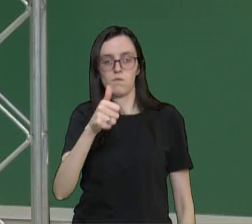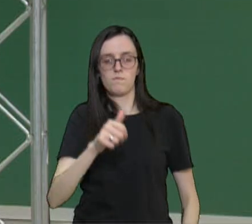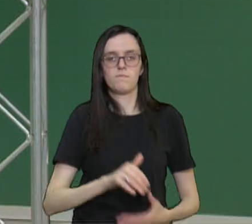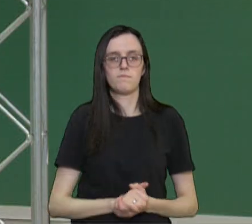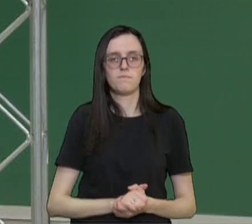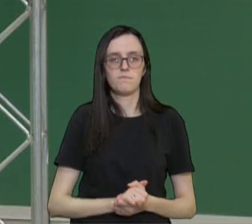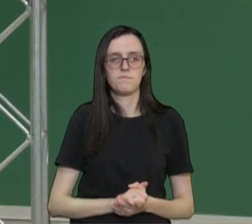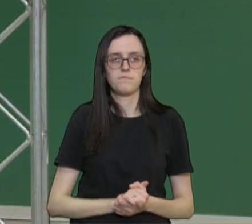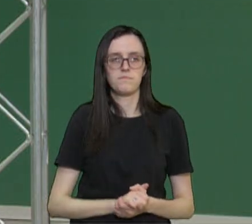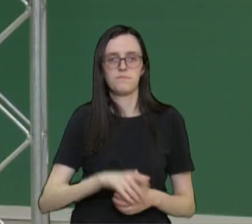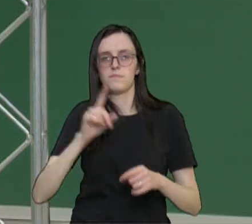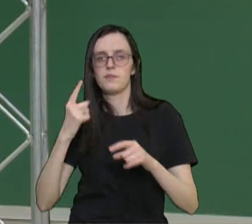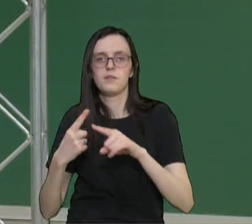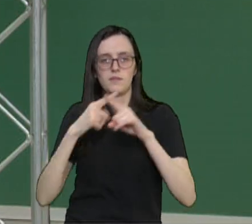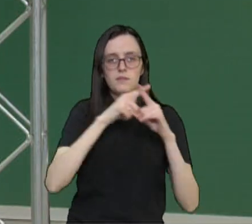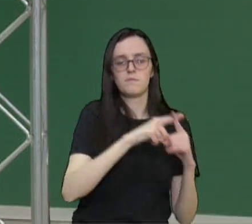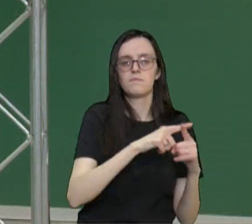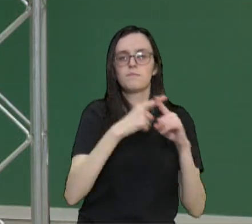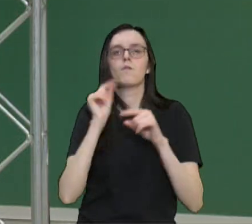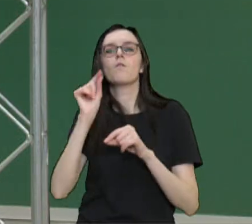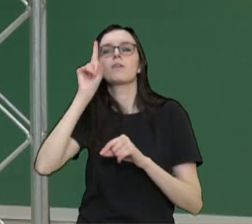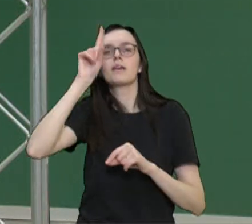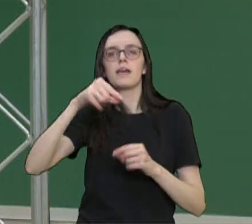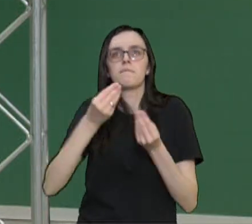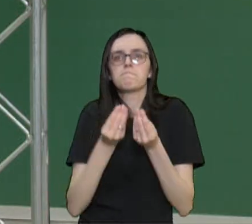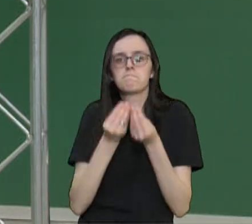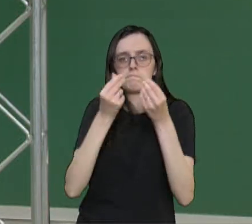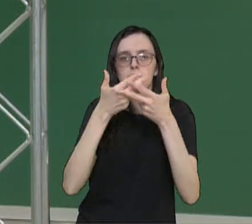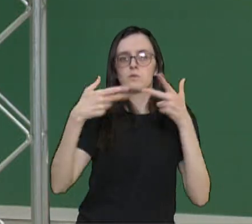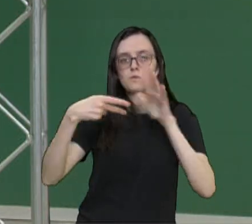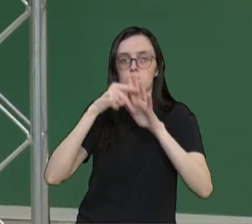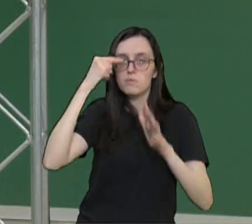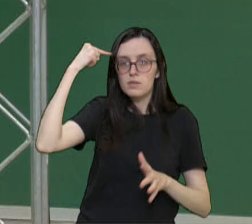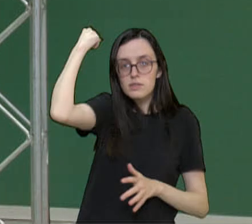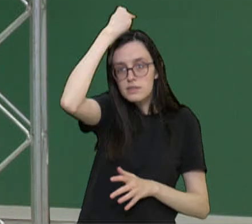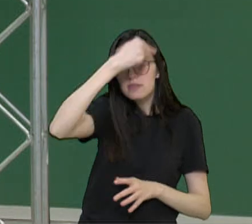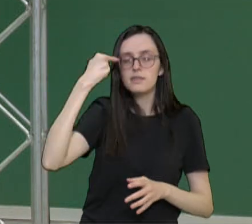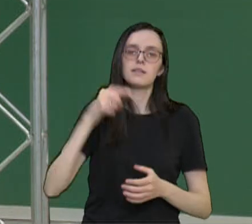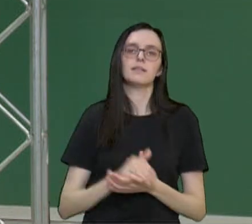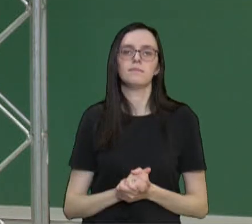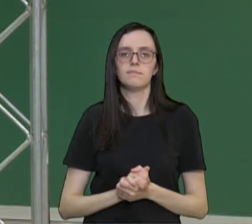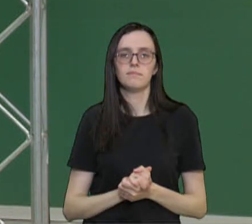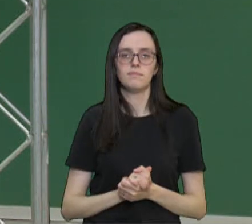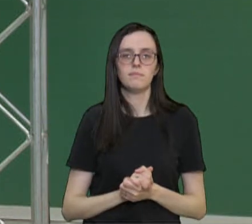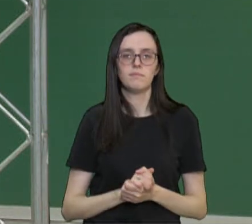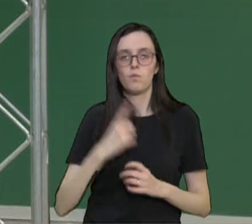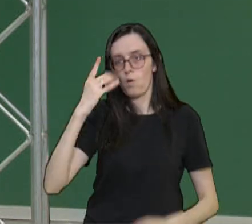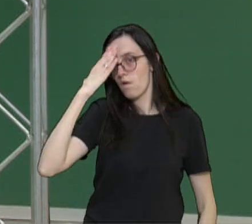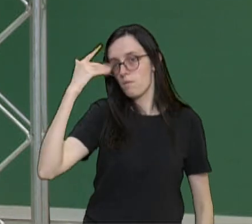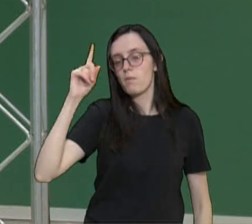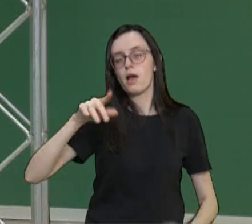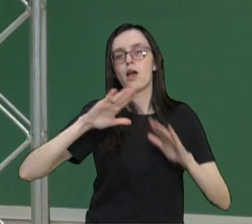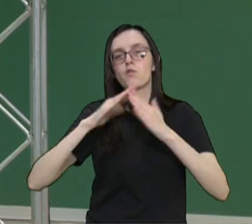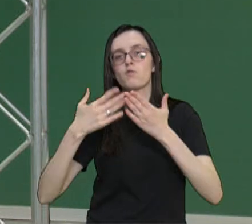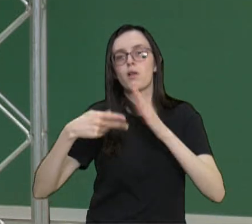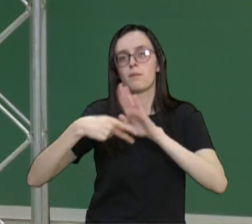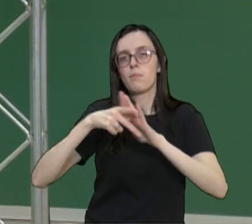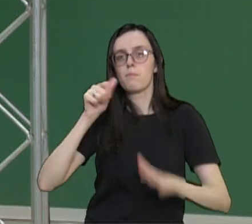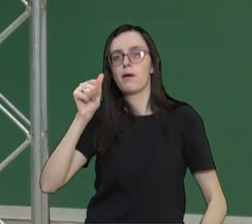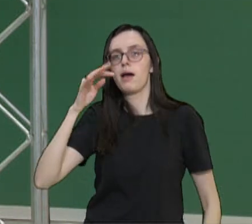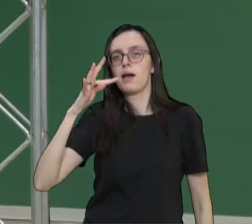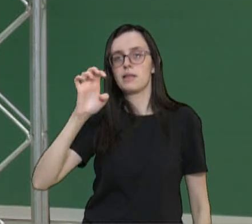do Sacramento. Ele pintou uma série de 4 obras, né? Entre eles a mais famosa é a Escola de Atenas, que a gente vai falar